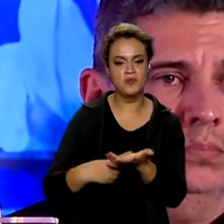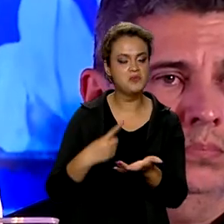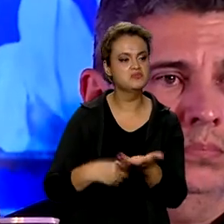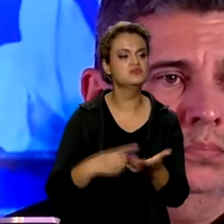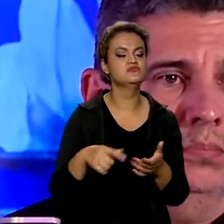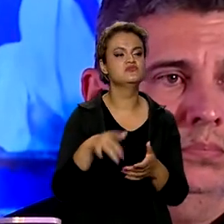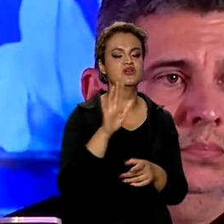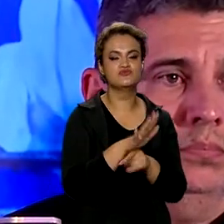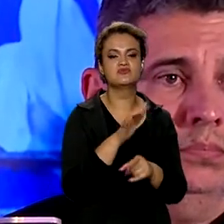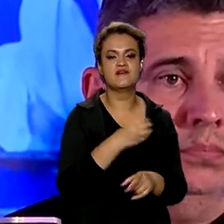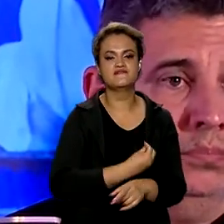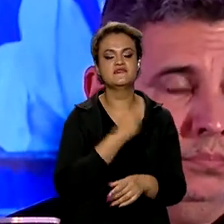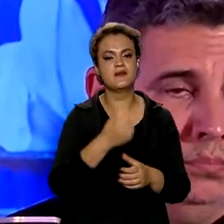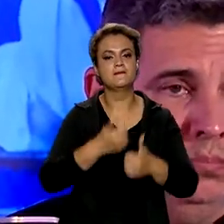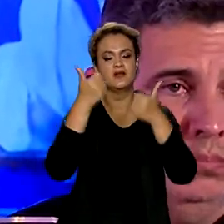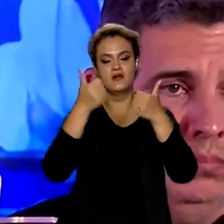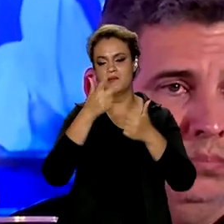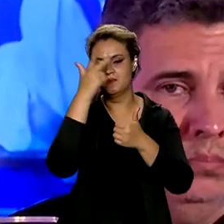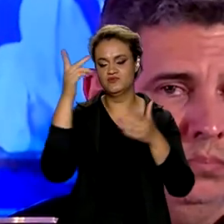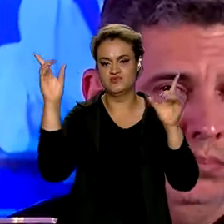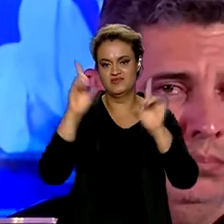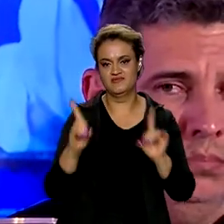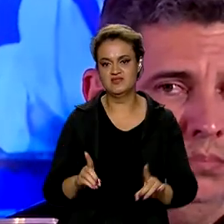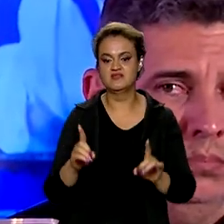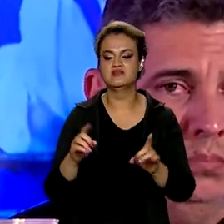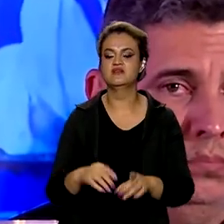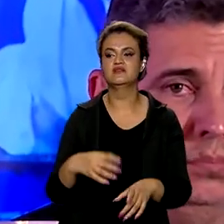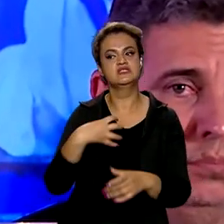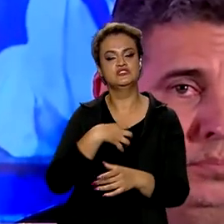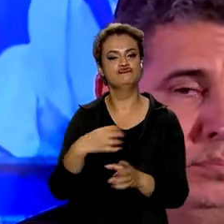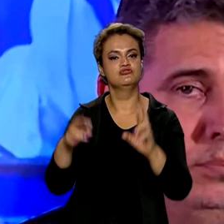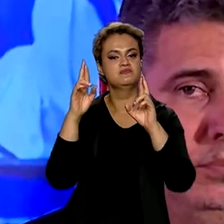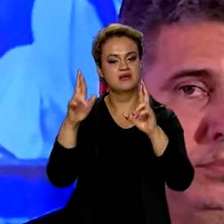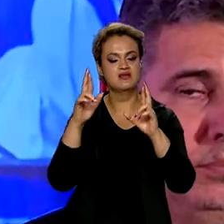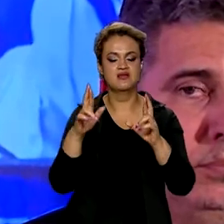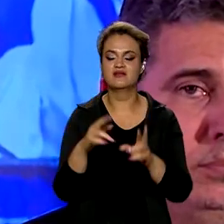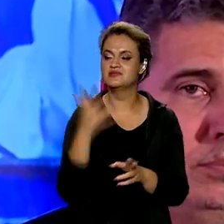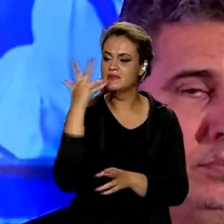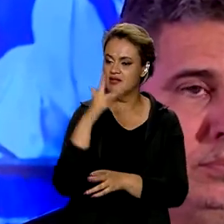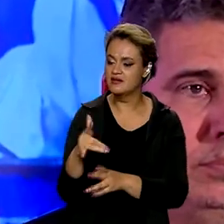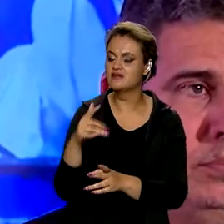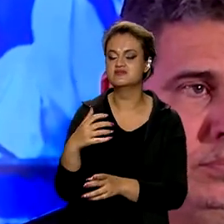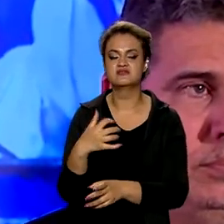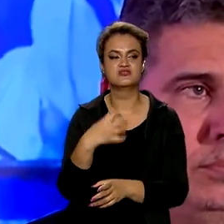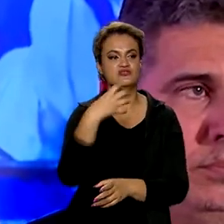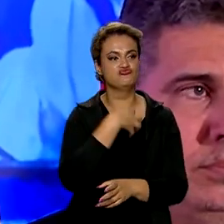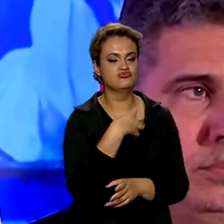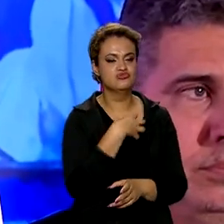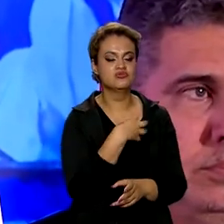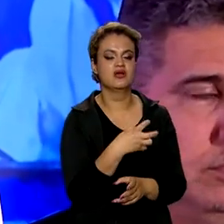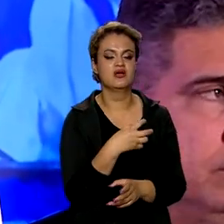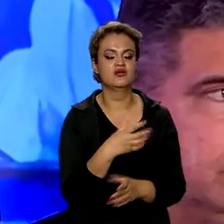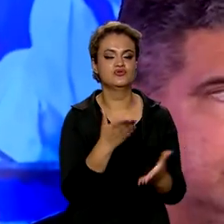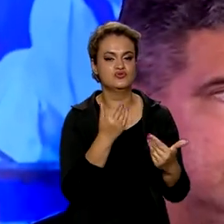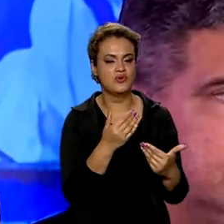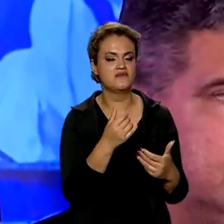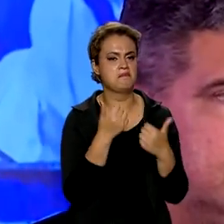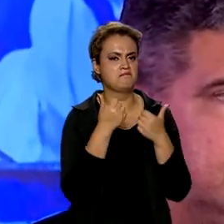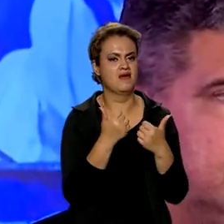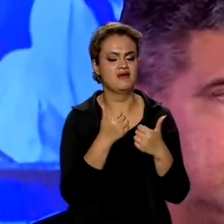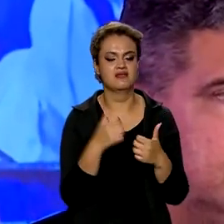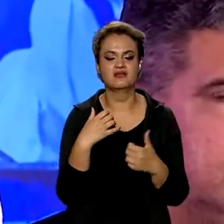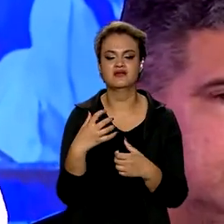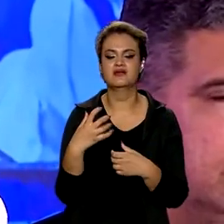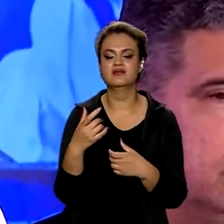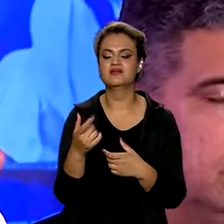uma vida melhor para as pessoas, gerar esperança para as crianças, gerar esperança para os jovens, gerar